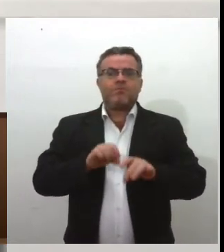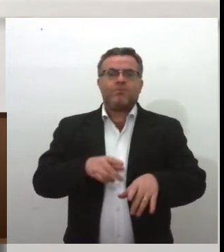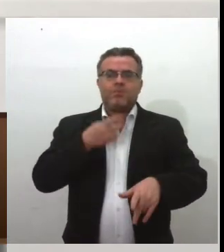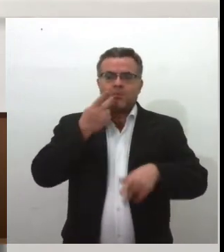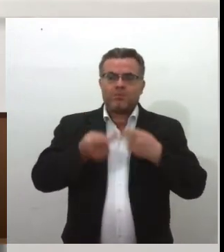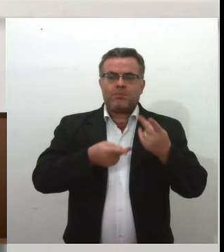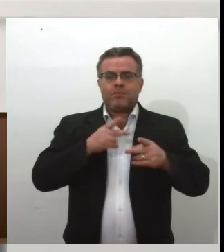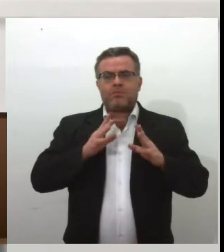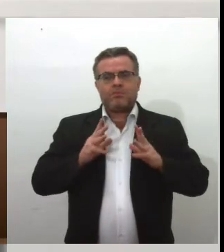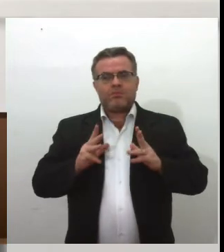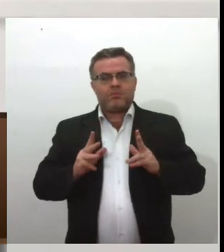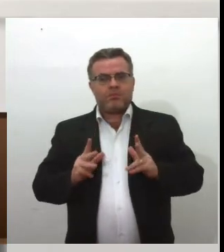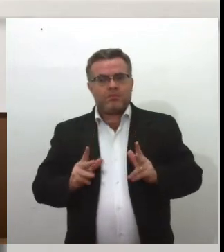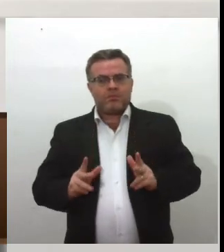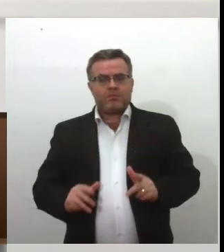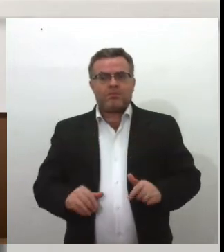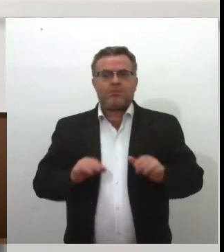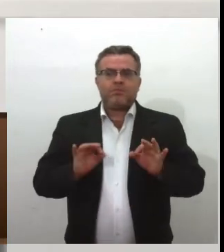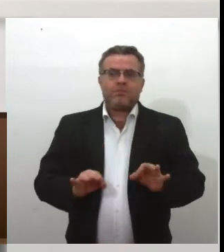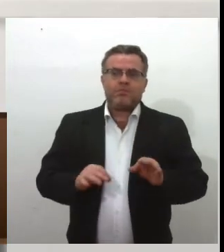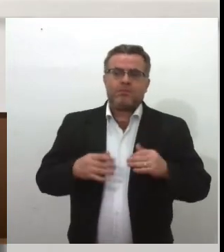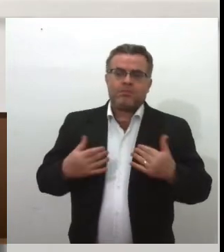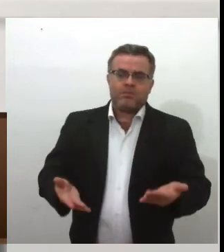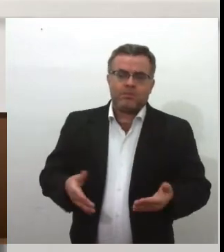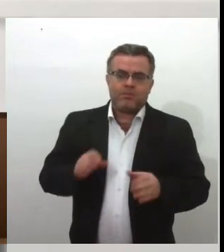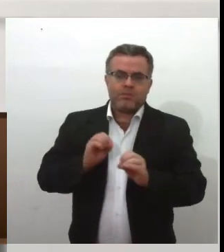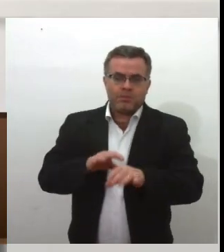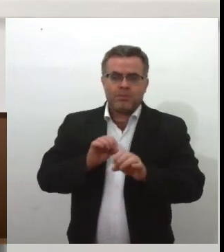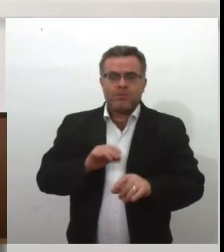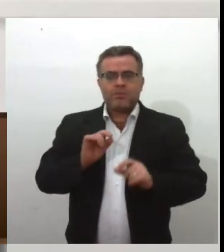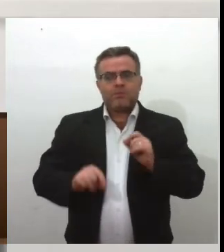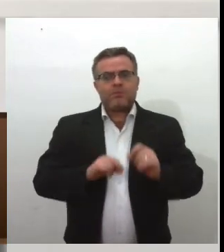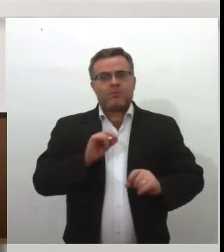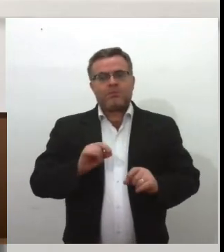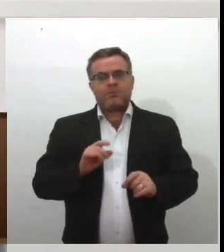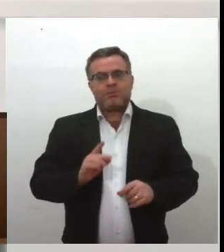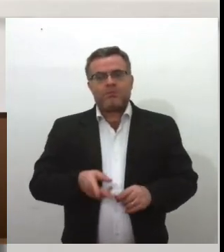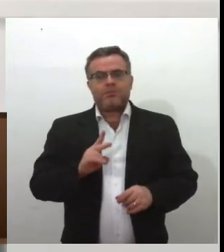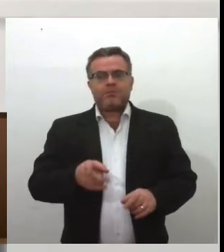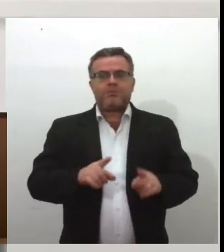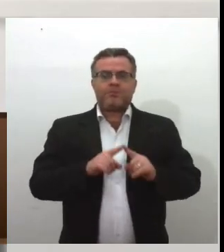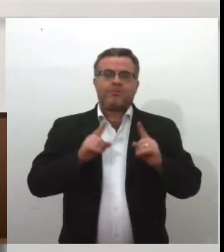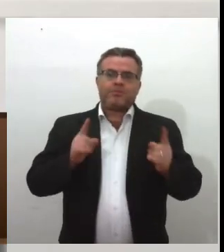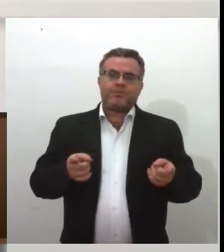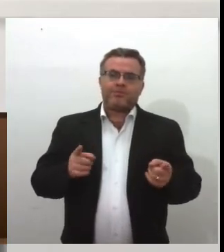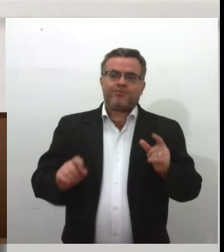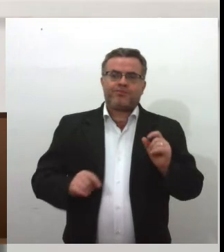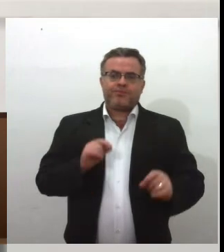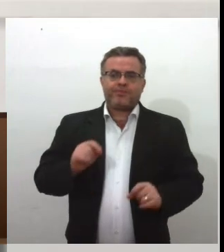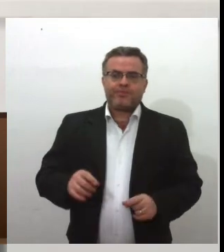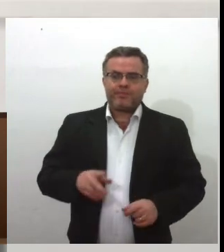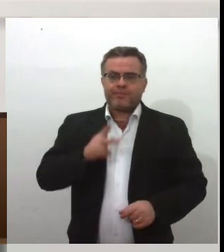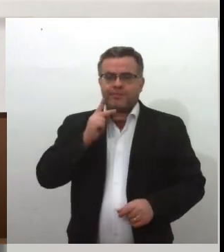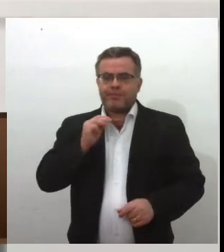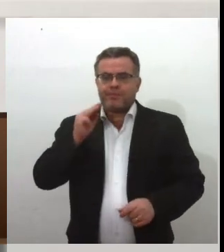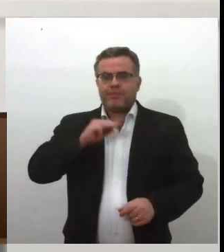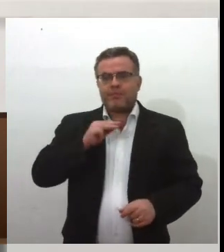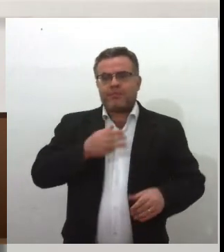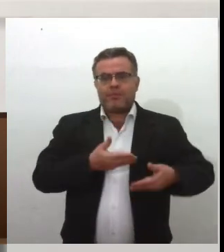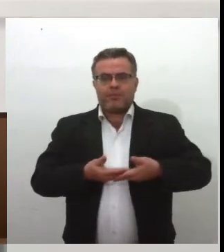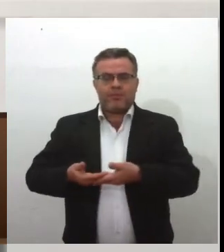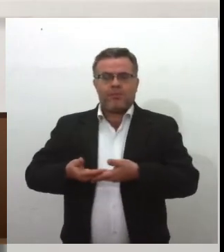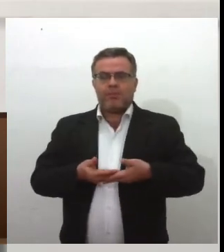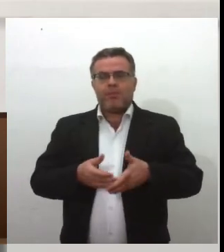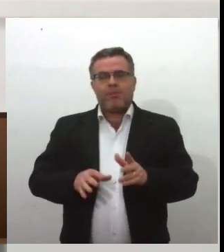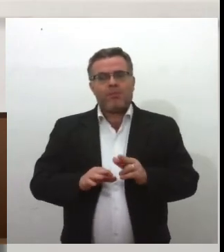removendo as impurezas, sujeiras e por aí em diante. Só que essa questão da maternidade já é outro tema